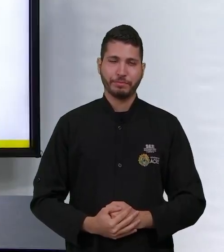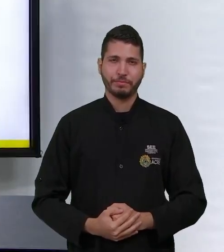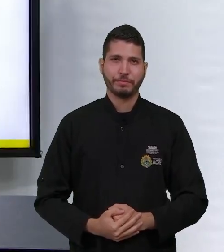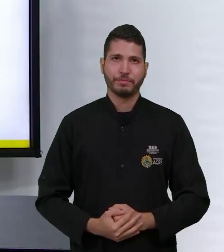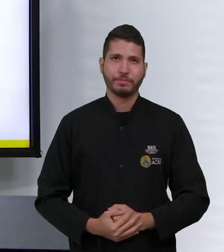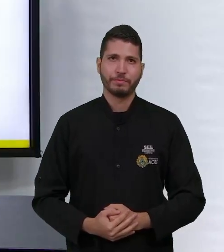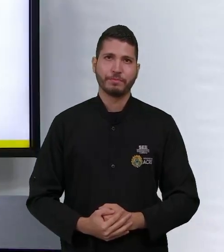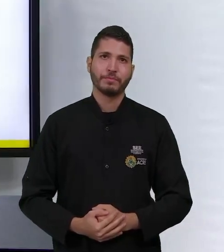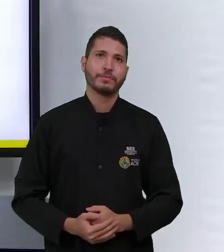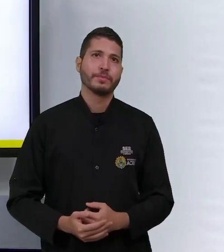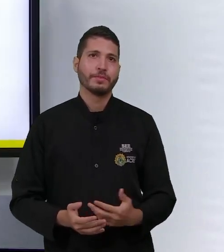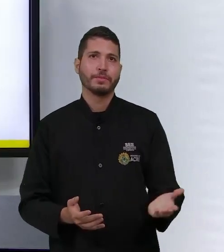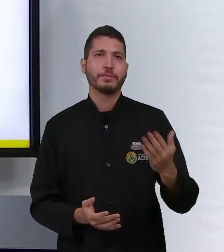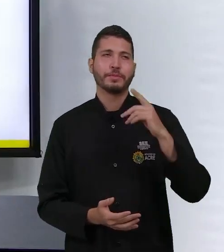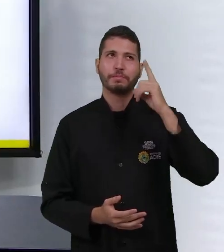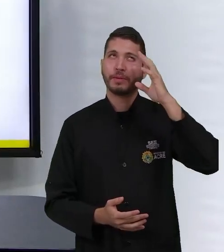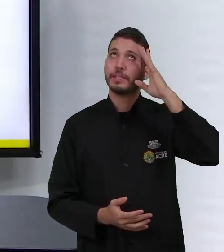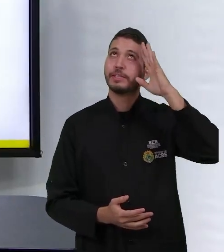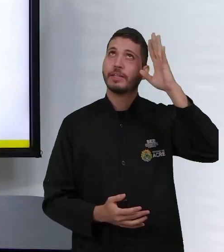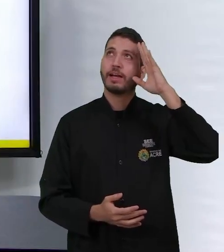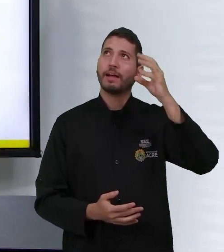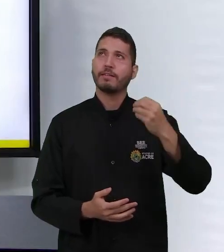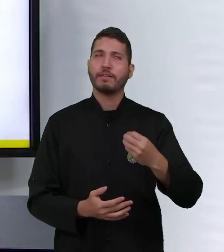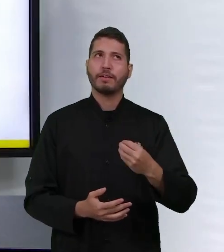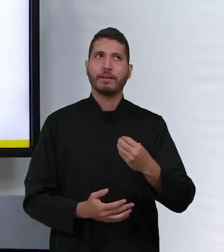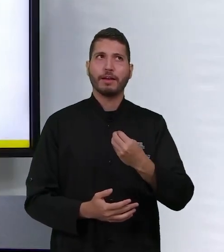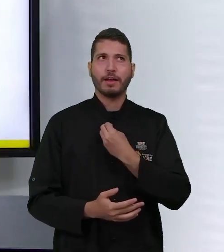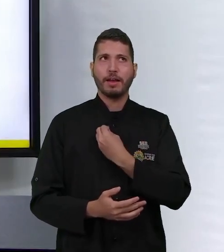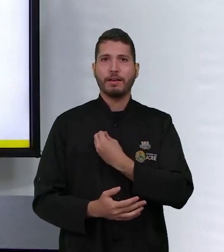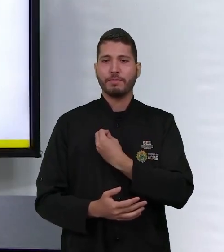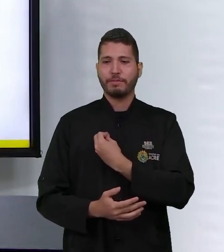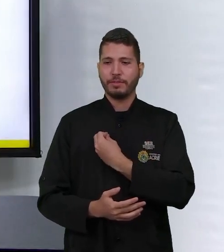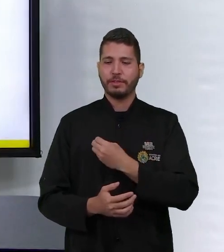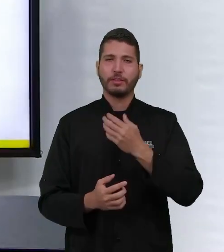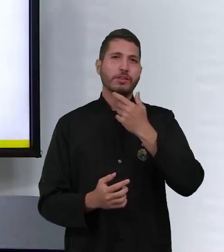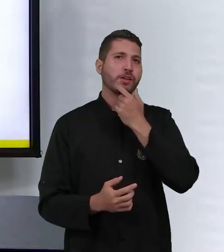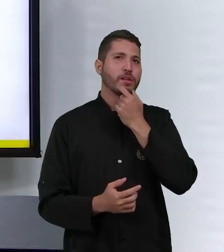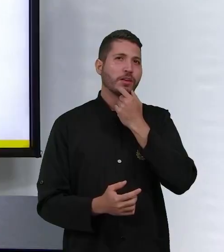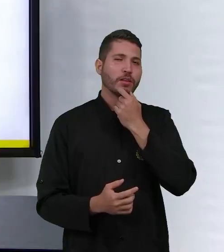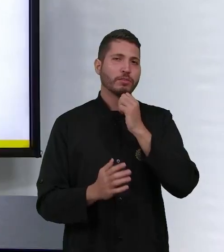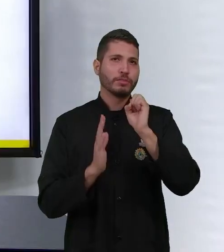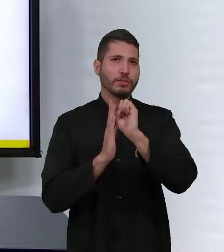que era a vida na Inglaterra em meados do século XVIII.